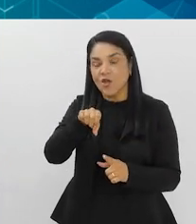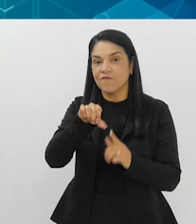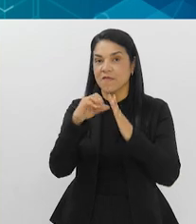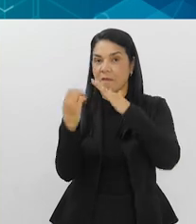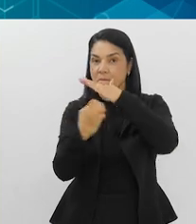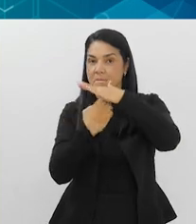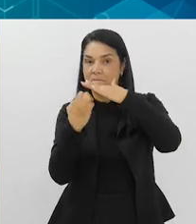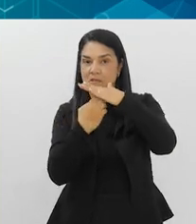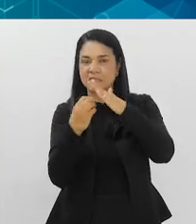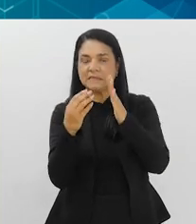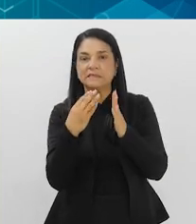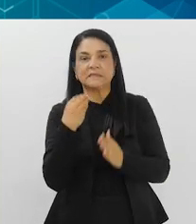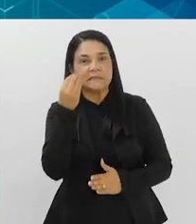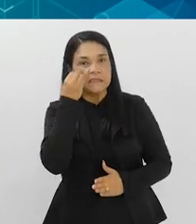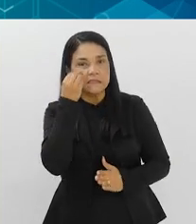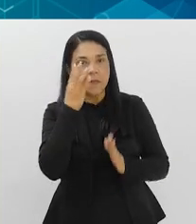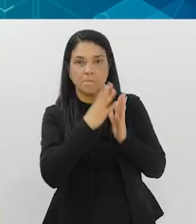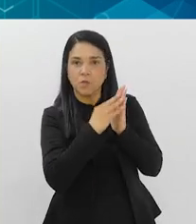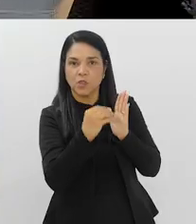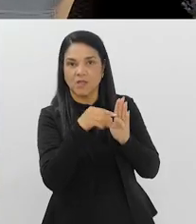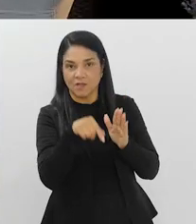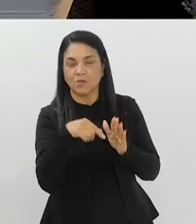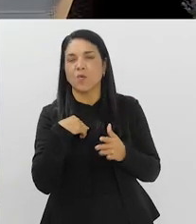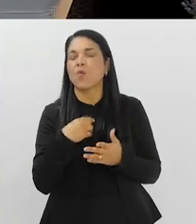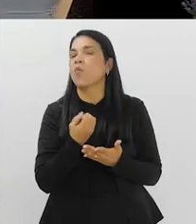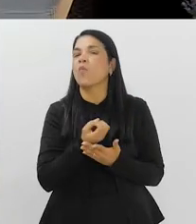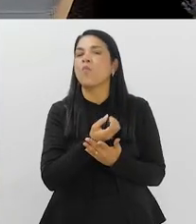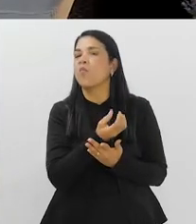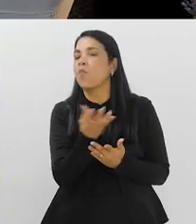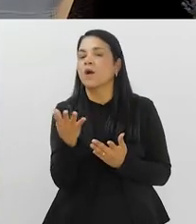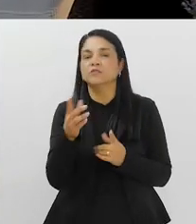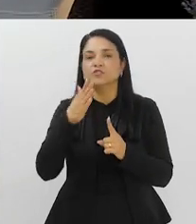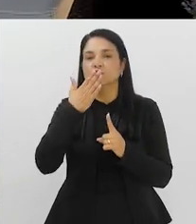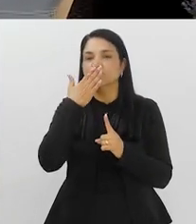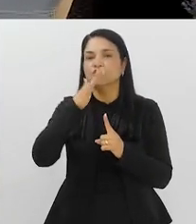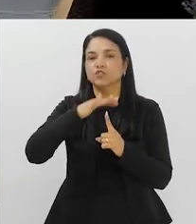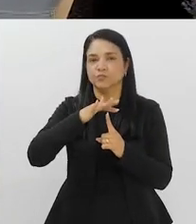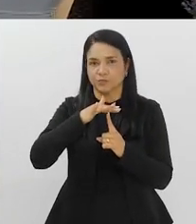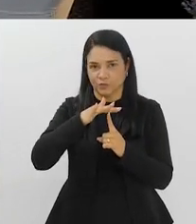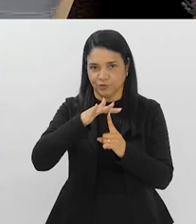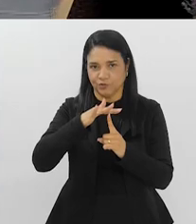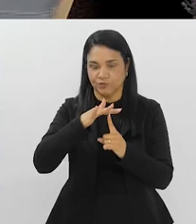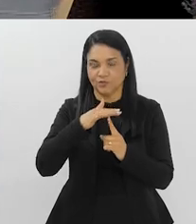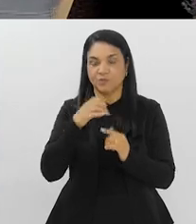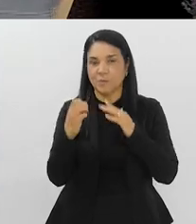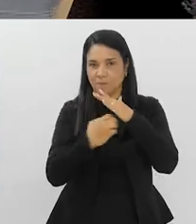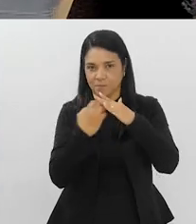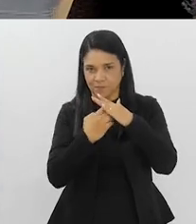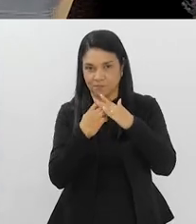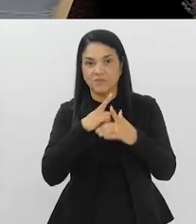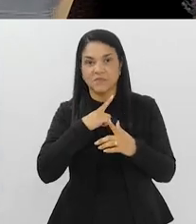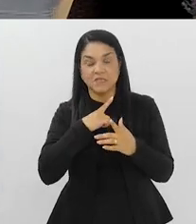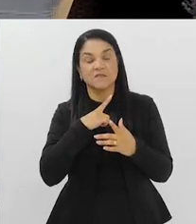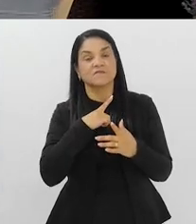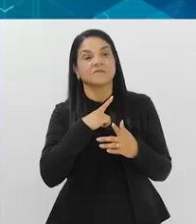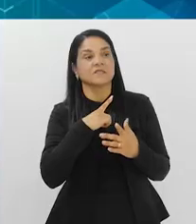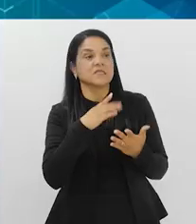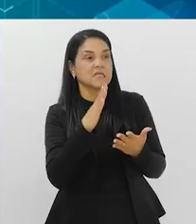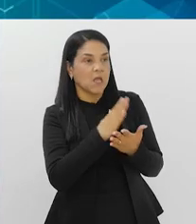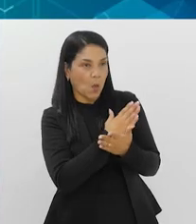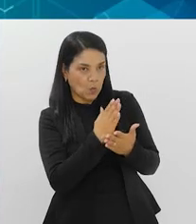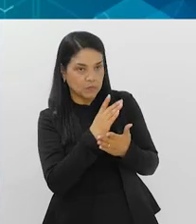com 19 empresas que testaram esse modelo aqui no Brasil. Quais tipos de empresas, ô Beatriz? A gente teve